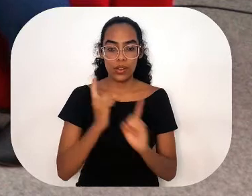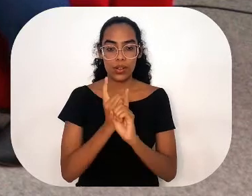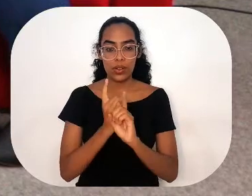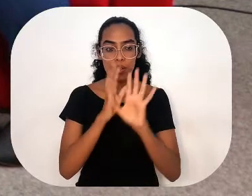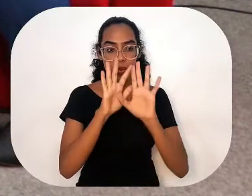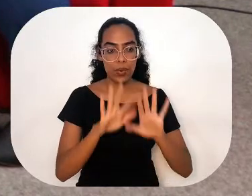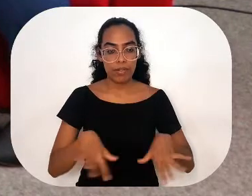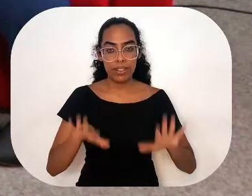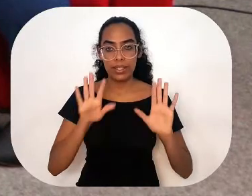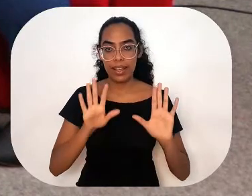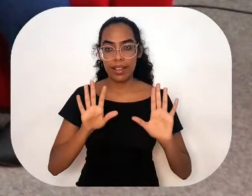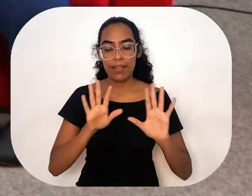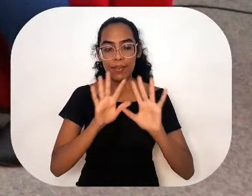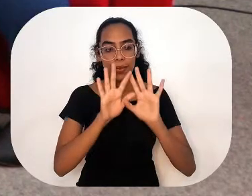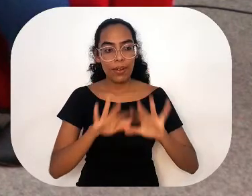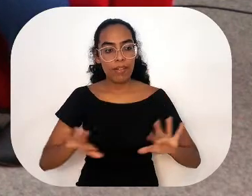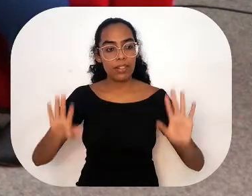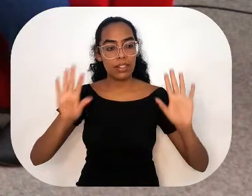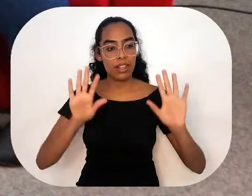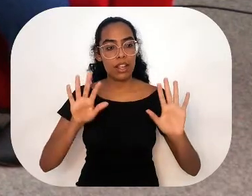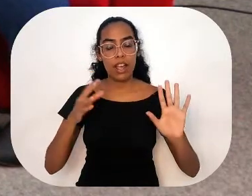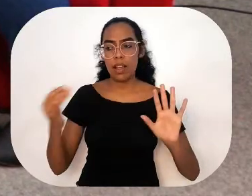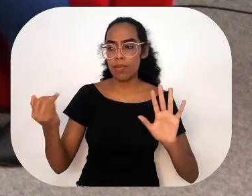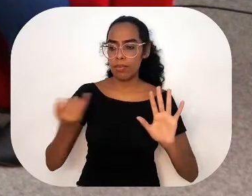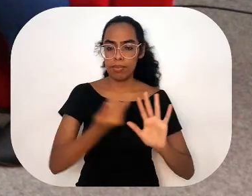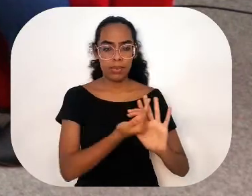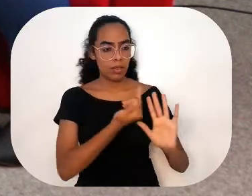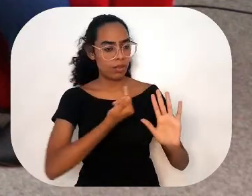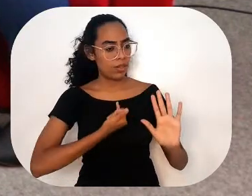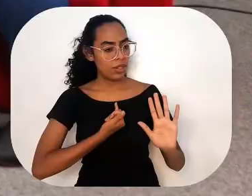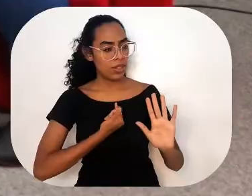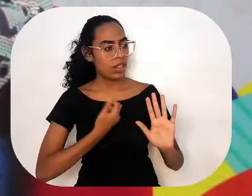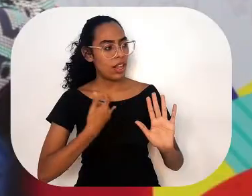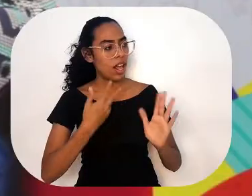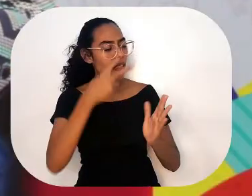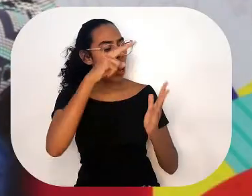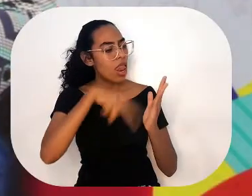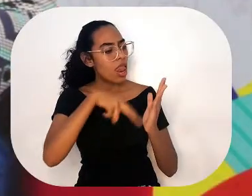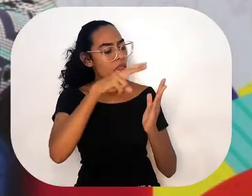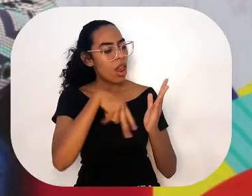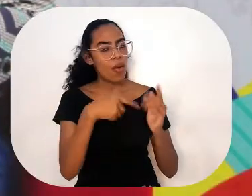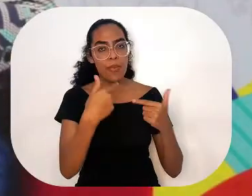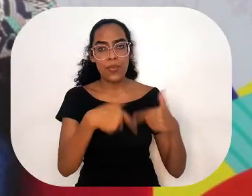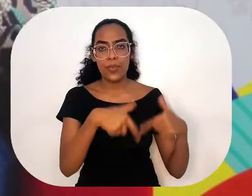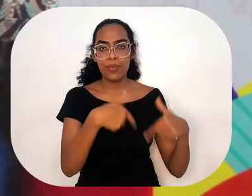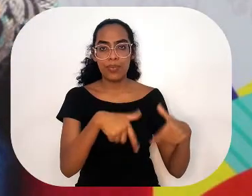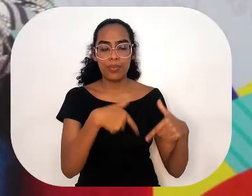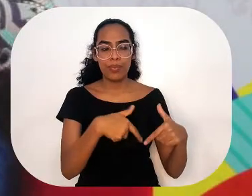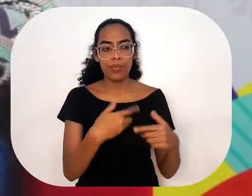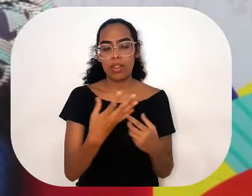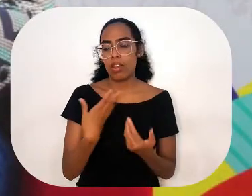conhecemos na UFC e o Tiago comentou comigo que tinha lido a minha dissertação E